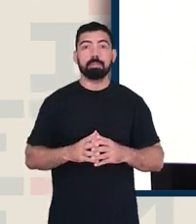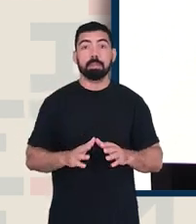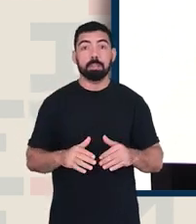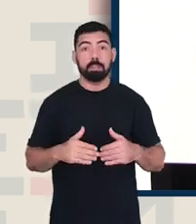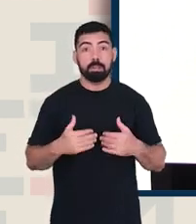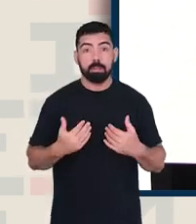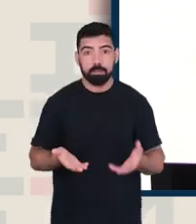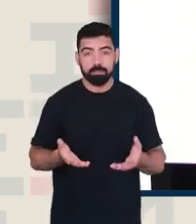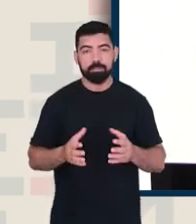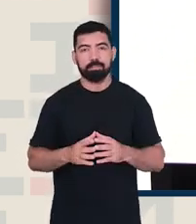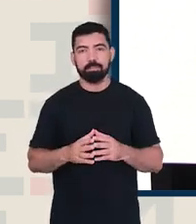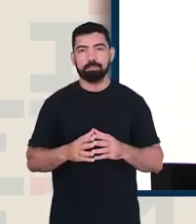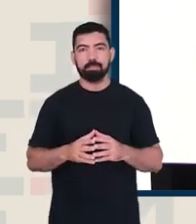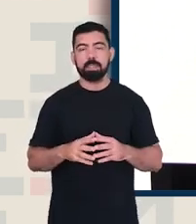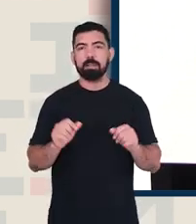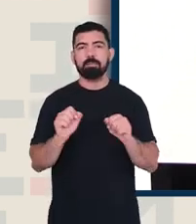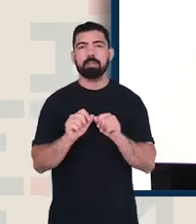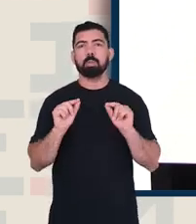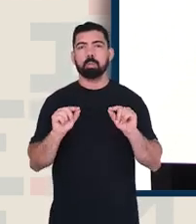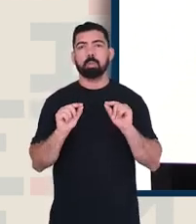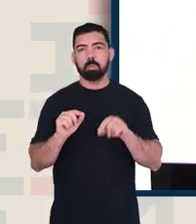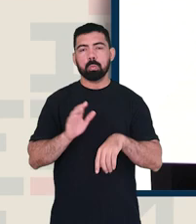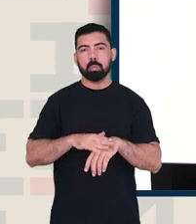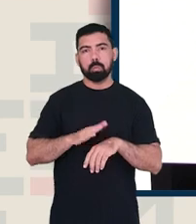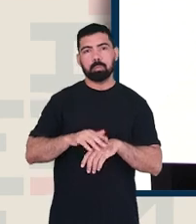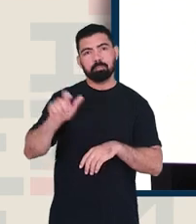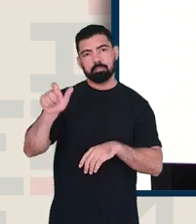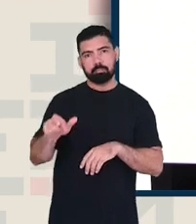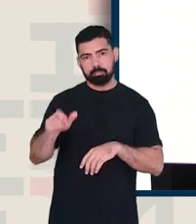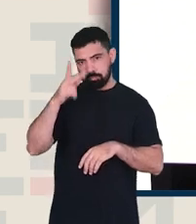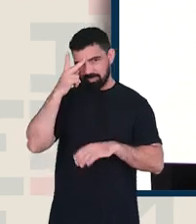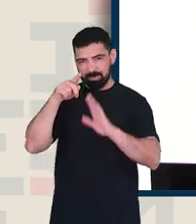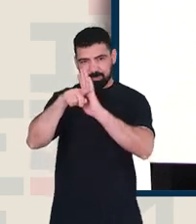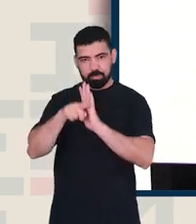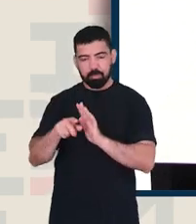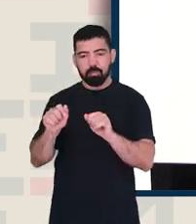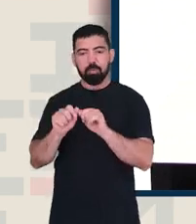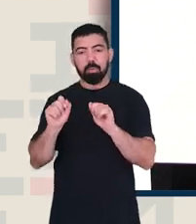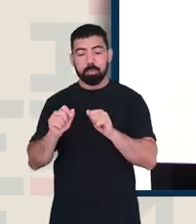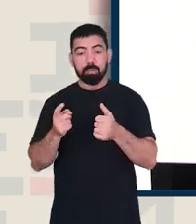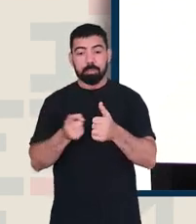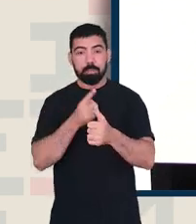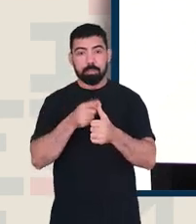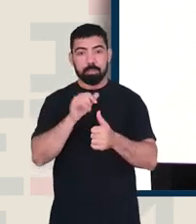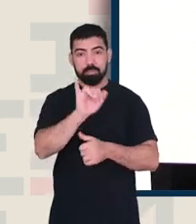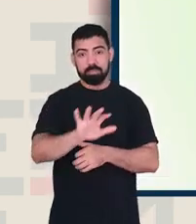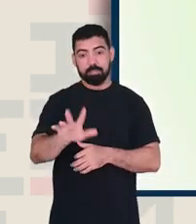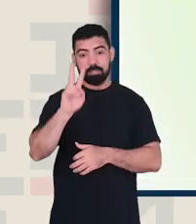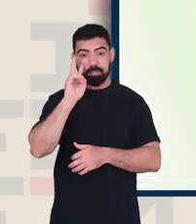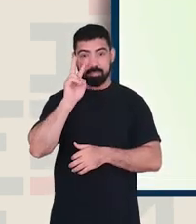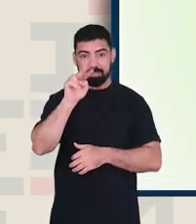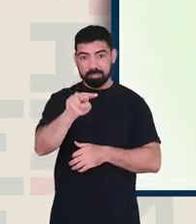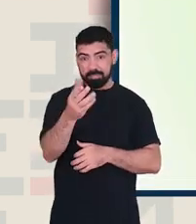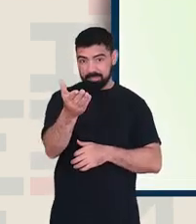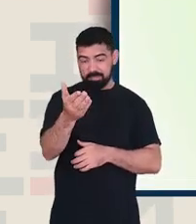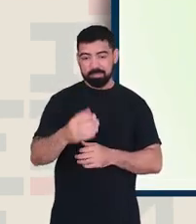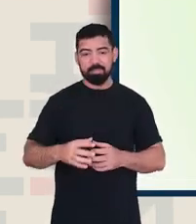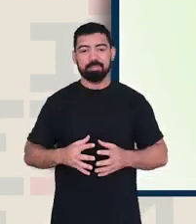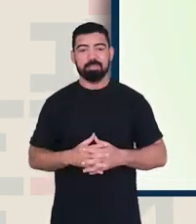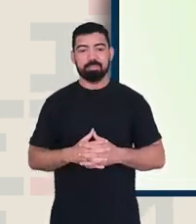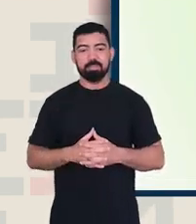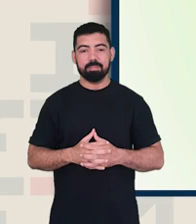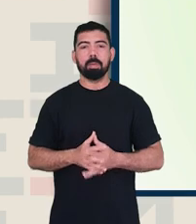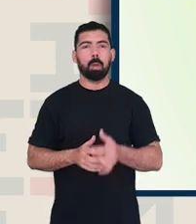Então, o que fez o Russolo? Essa primeira imagem aqui é o